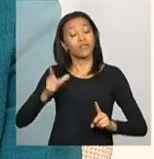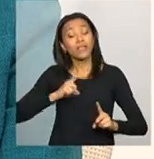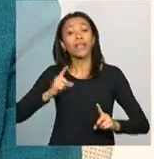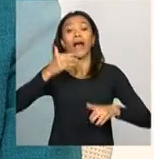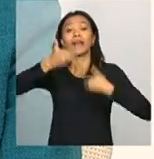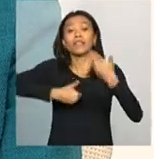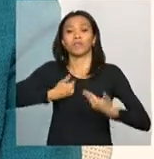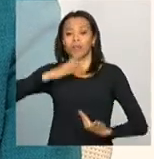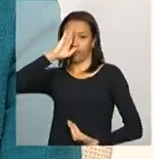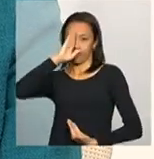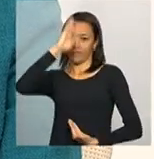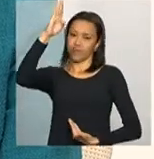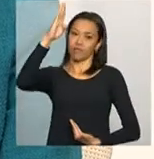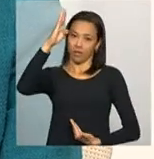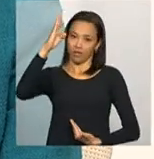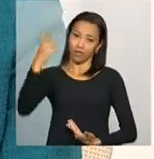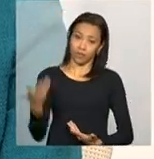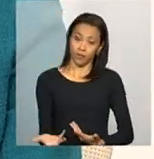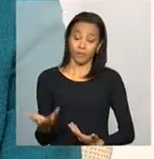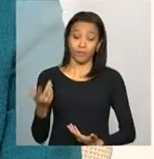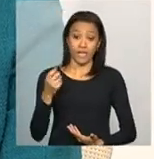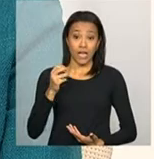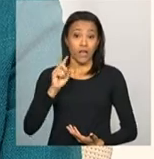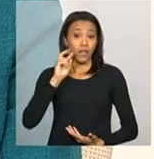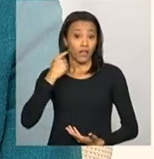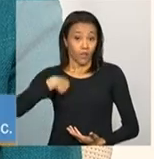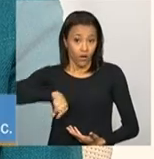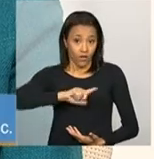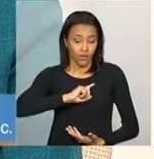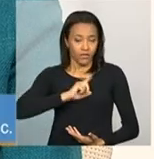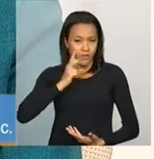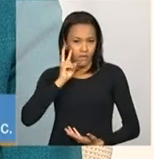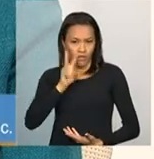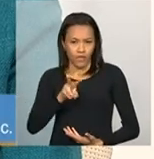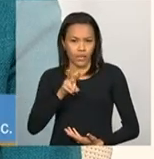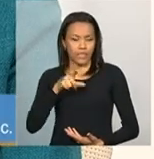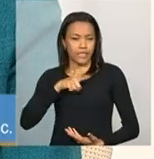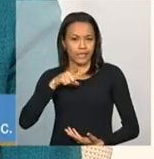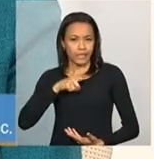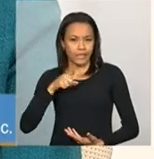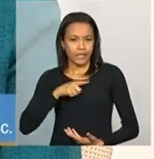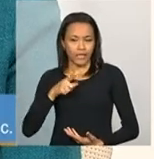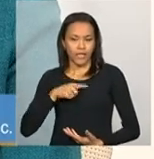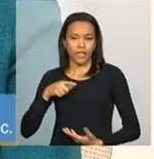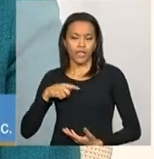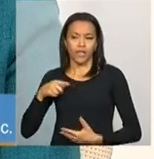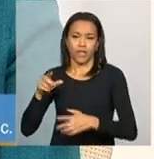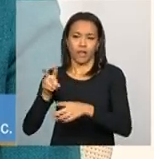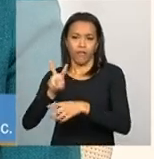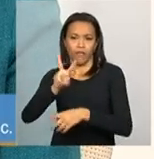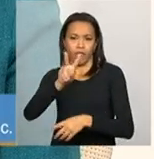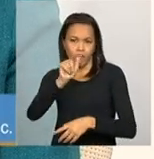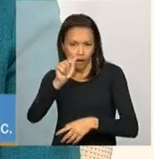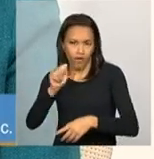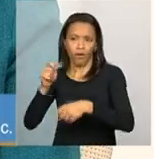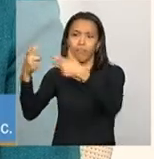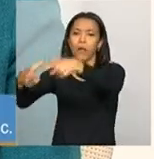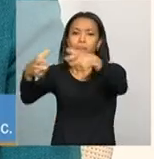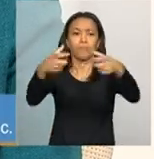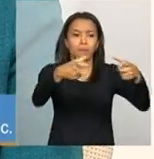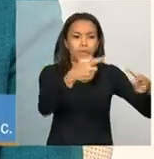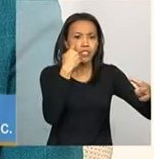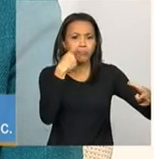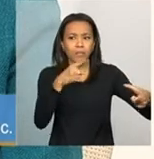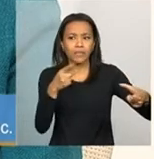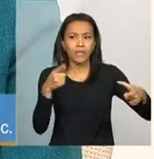prioritário. Mas, considerando essa perspectiva de que há determinadas ocupações que podem, né, onde se pode ter a